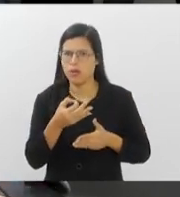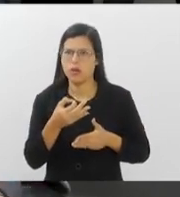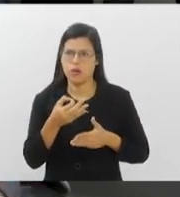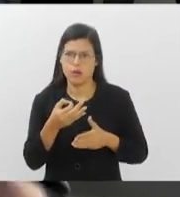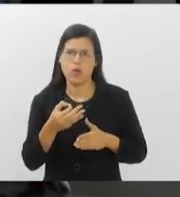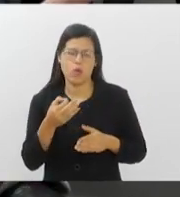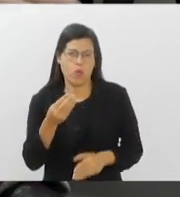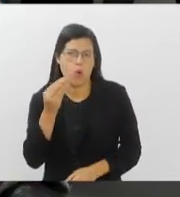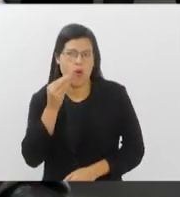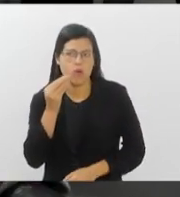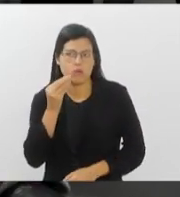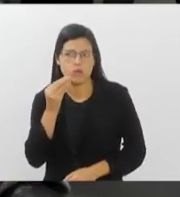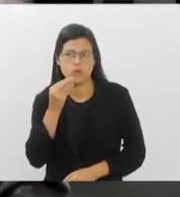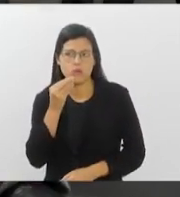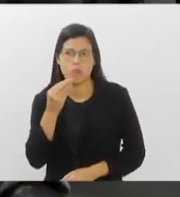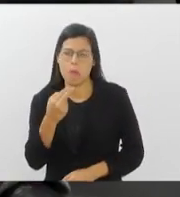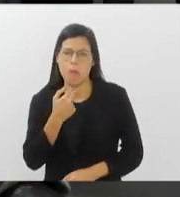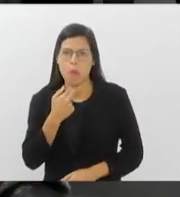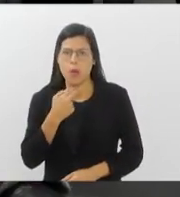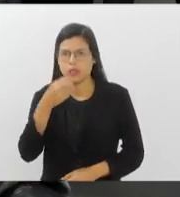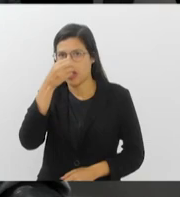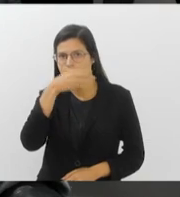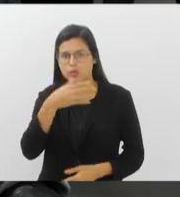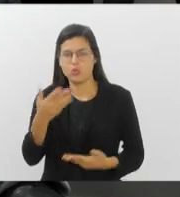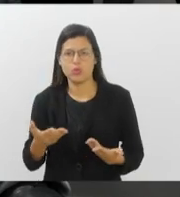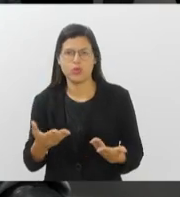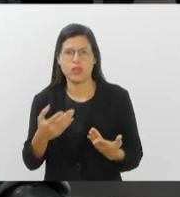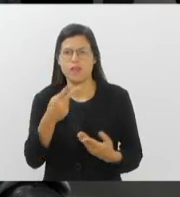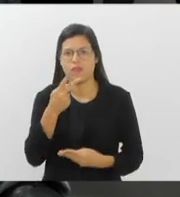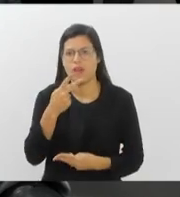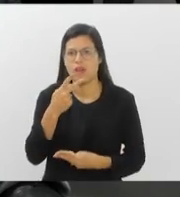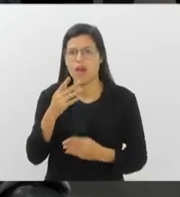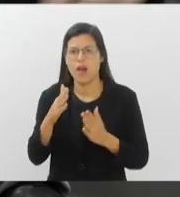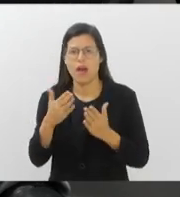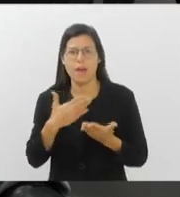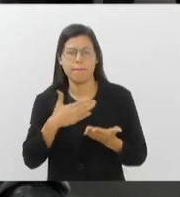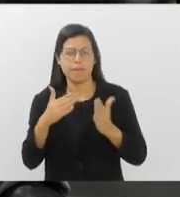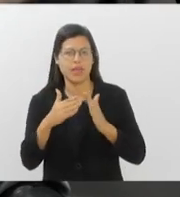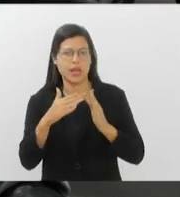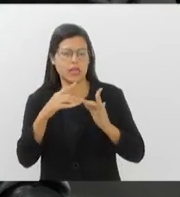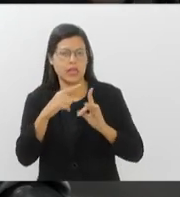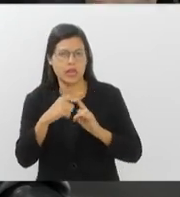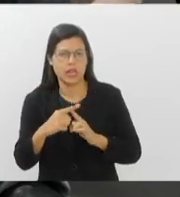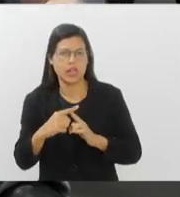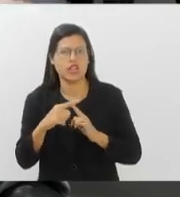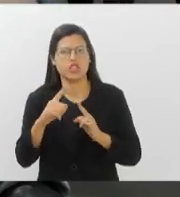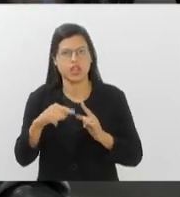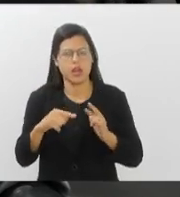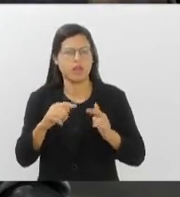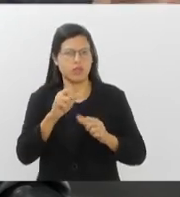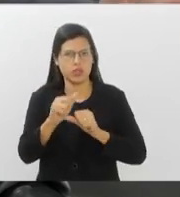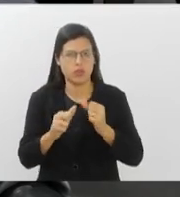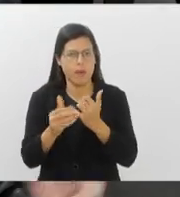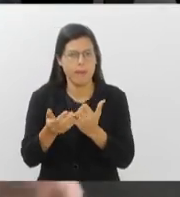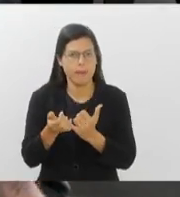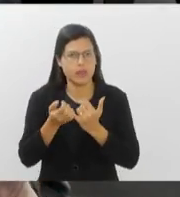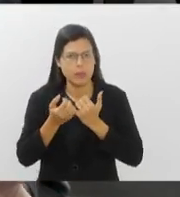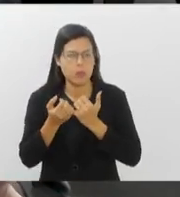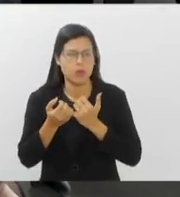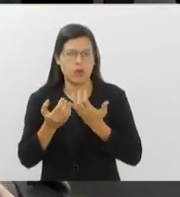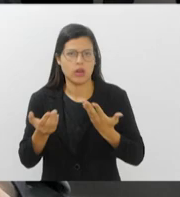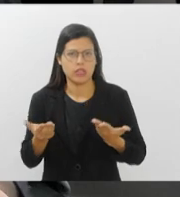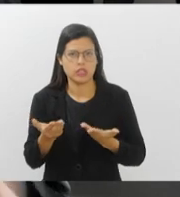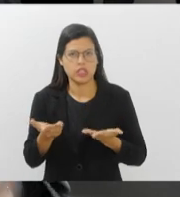Senão, daqui a pouco, a gente vai ter gente batendo aqui, falando, olha, tombaram minha igreja e agora eu quero reformar e não posso, e não sei o quê. Tem que ter um critério,